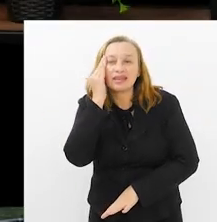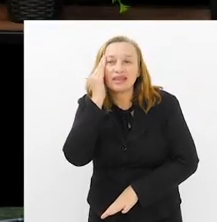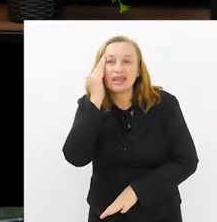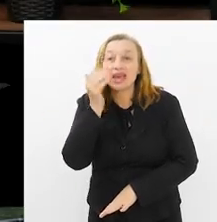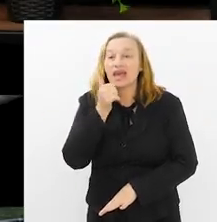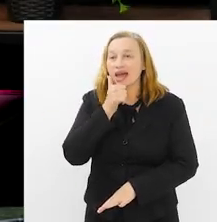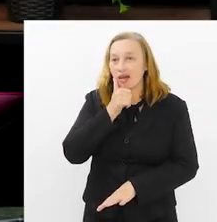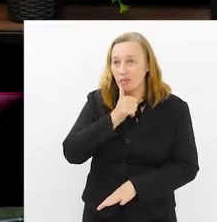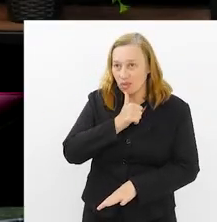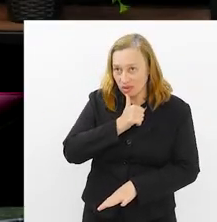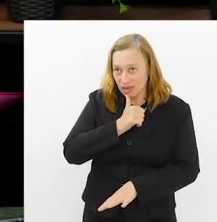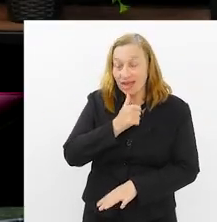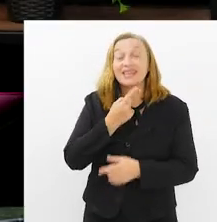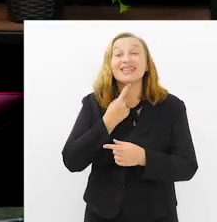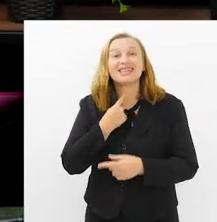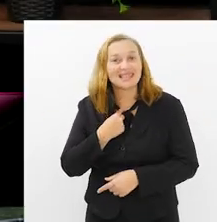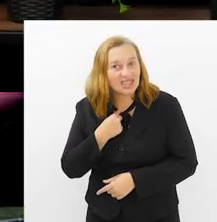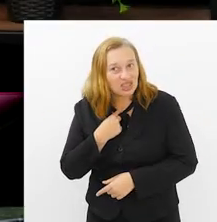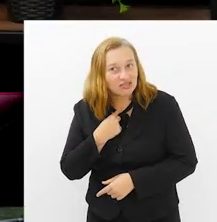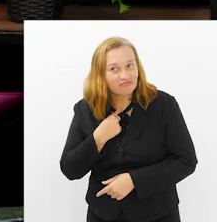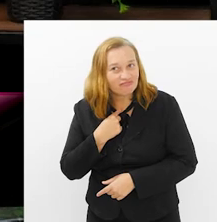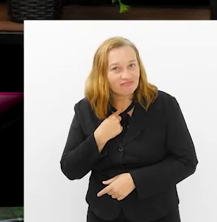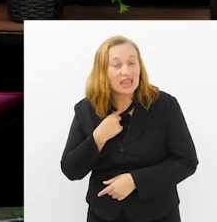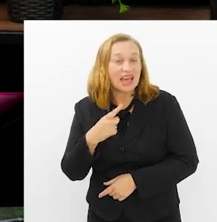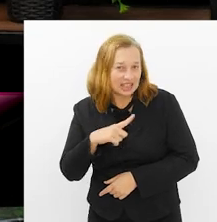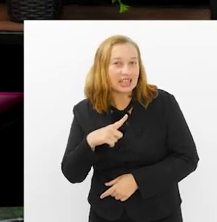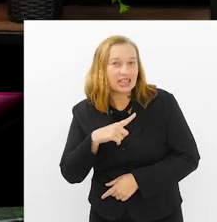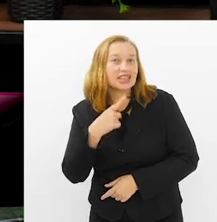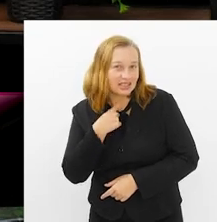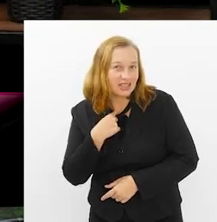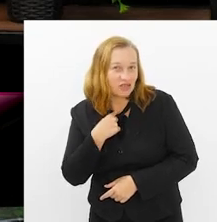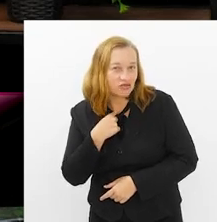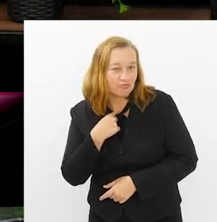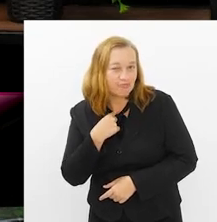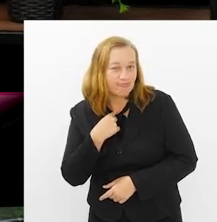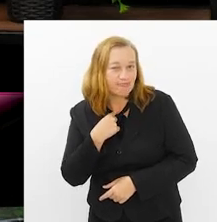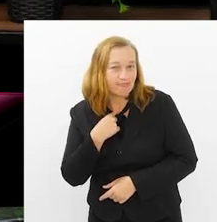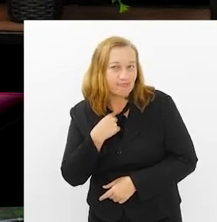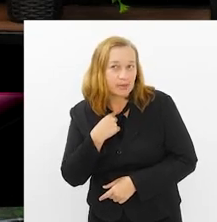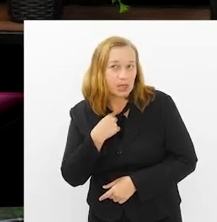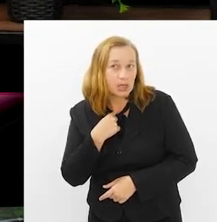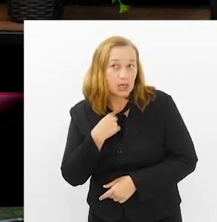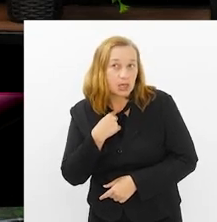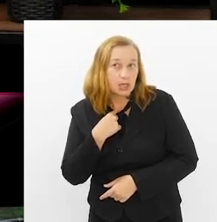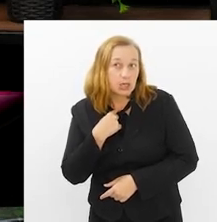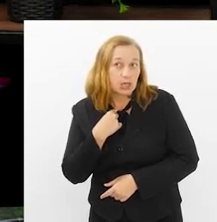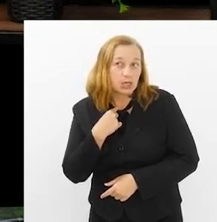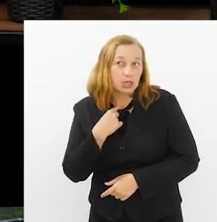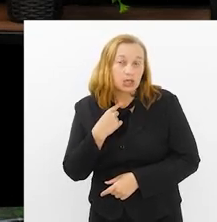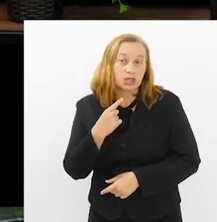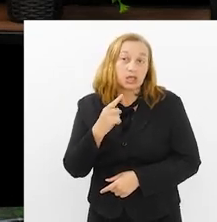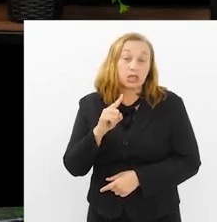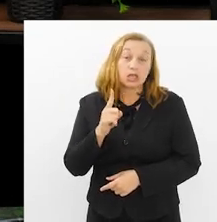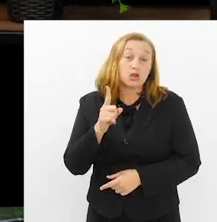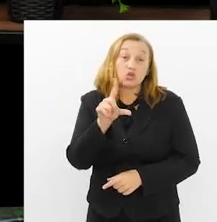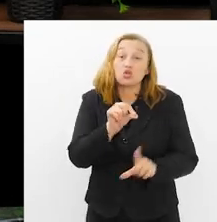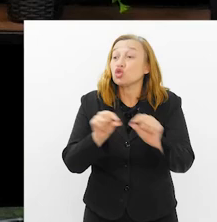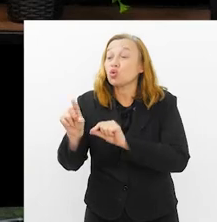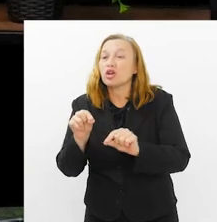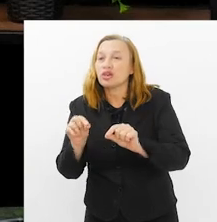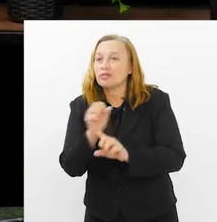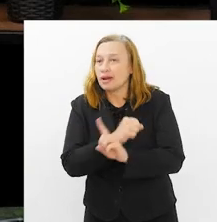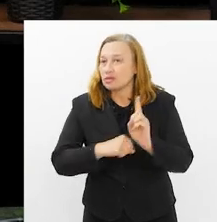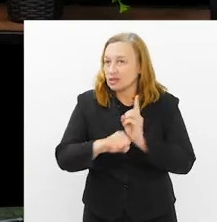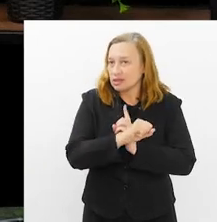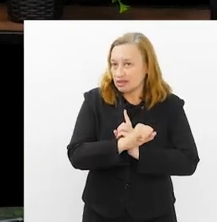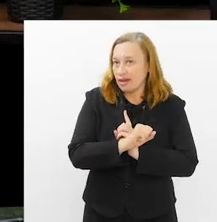é entender que a mulher deseja. Ela tem desejos que não são determinados